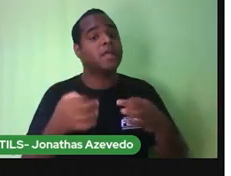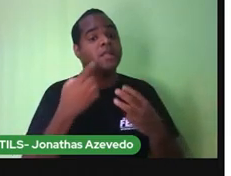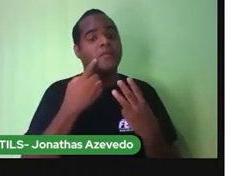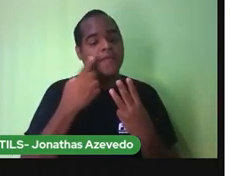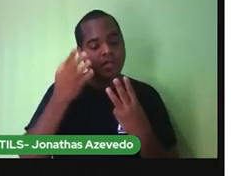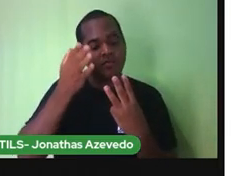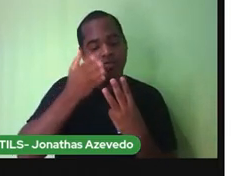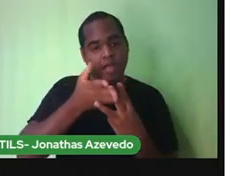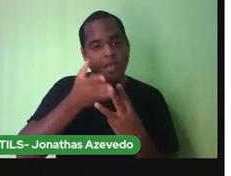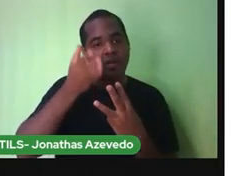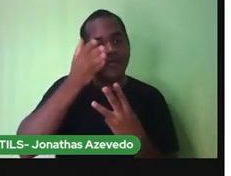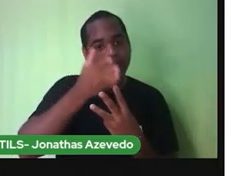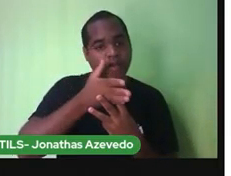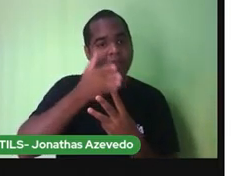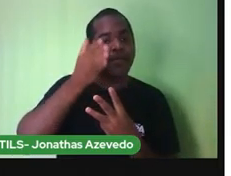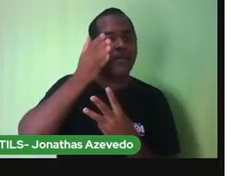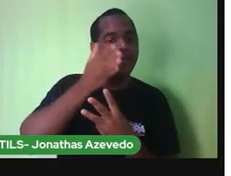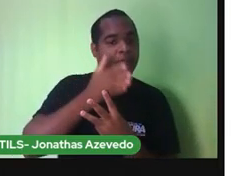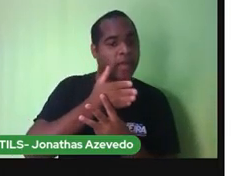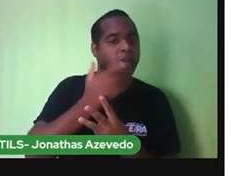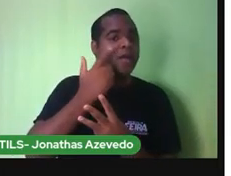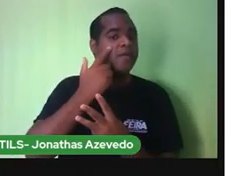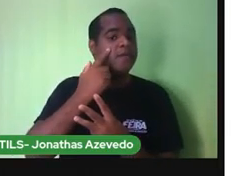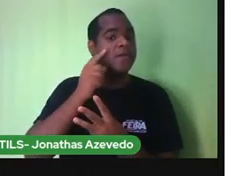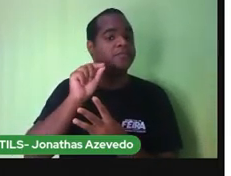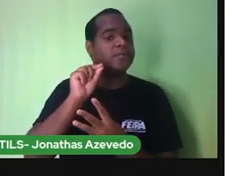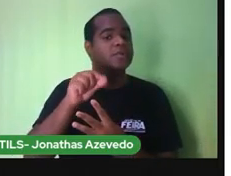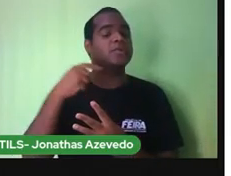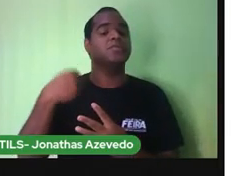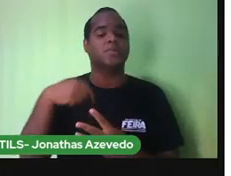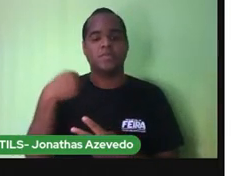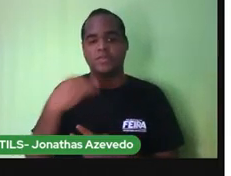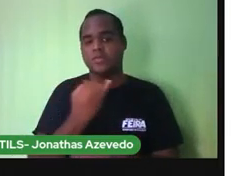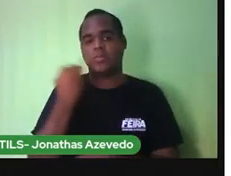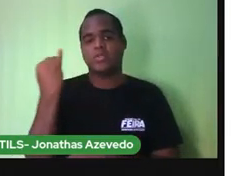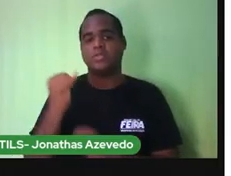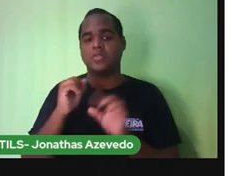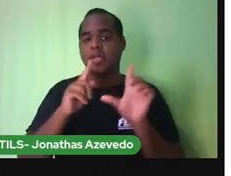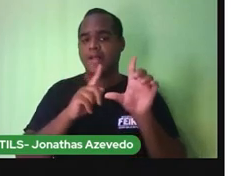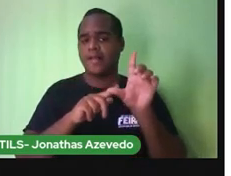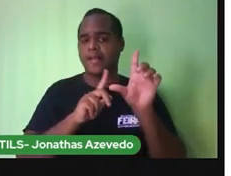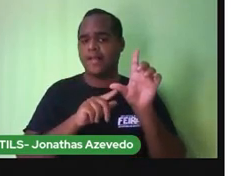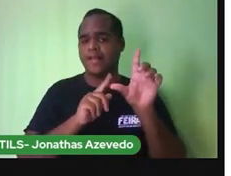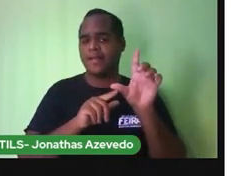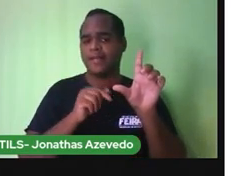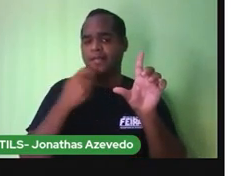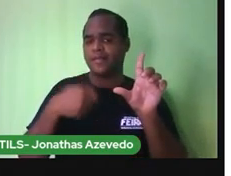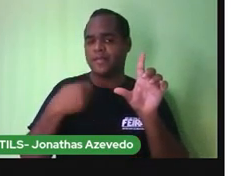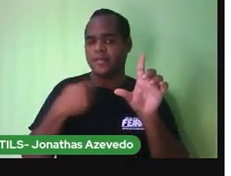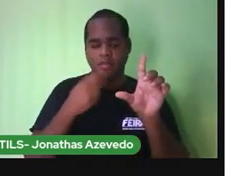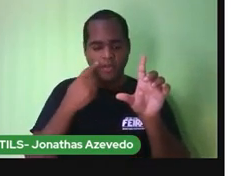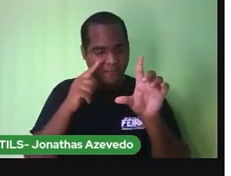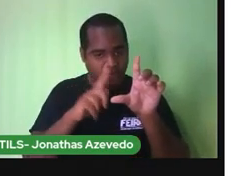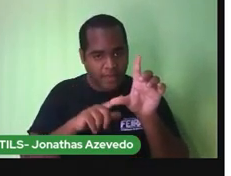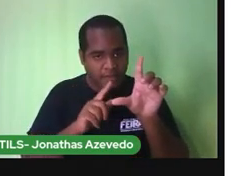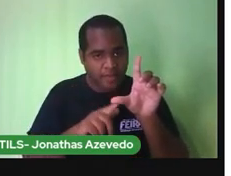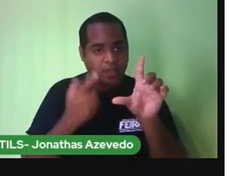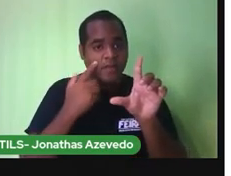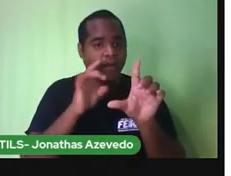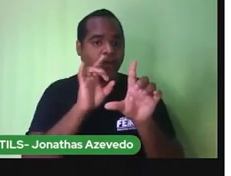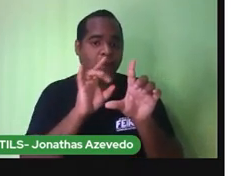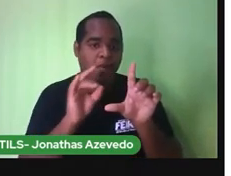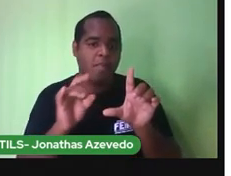separar Ler minha não aí sílaba certo as letrinhas dá para você comprar nos dias mas